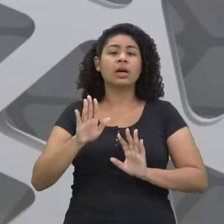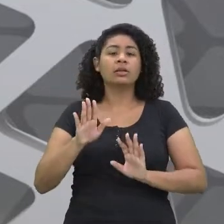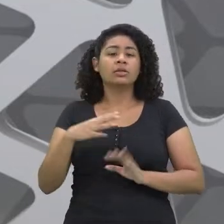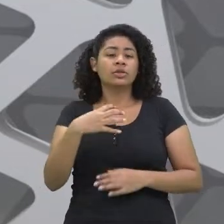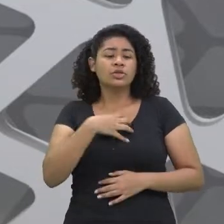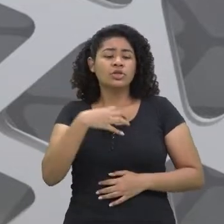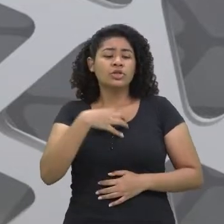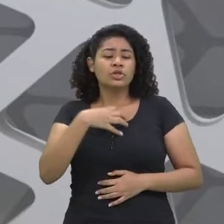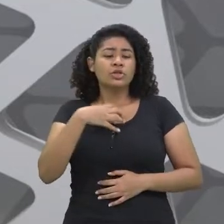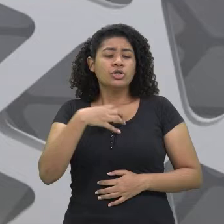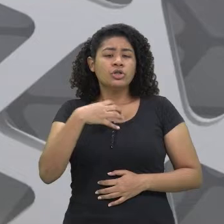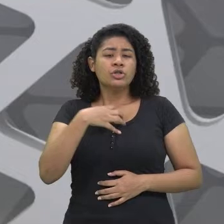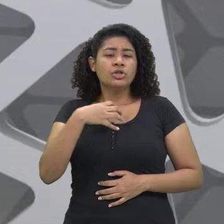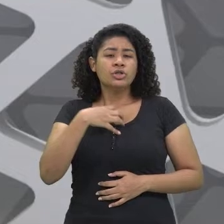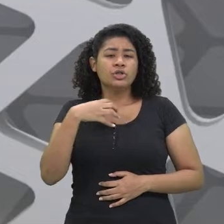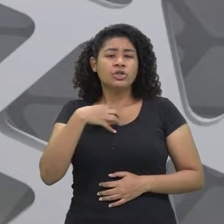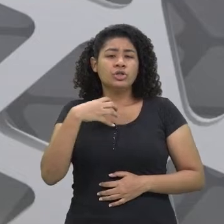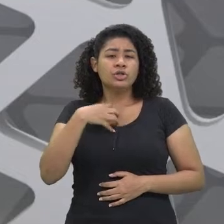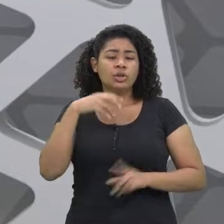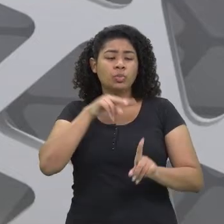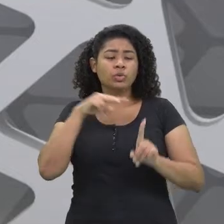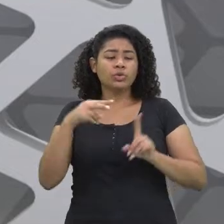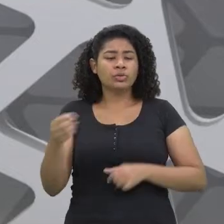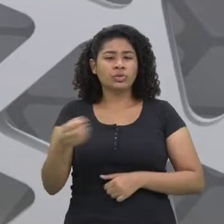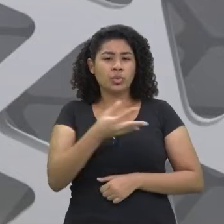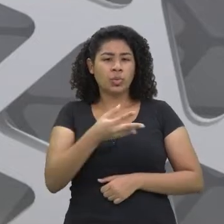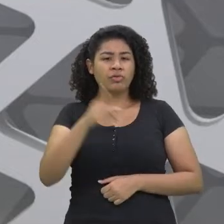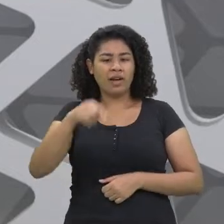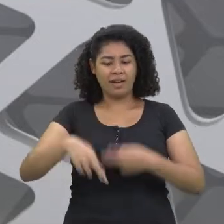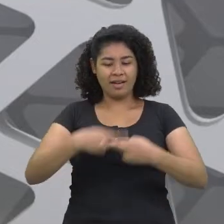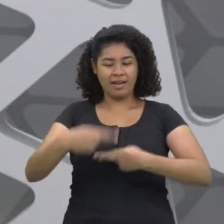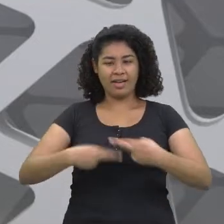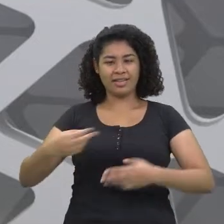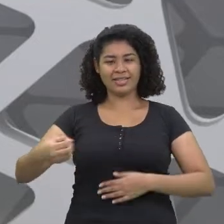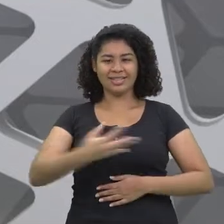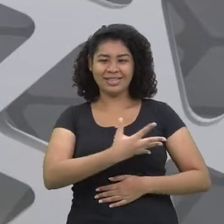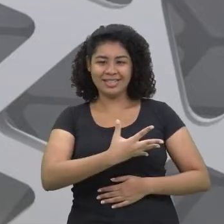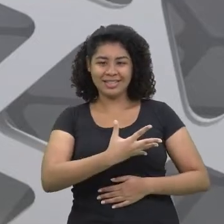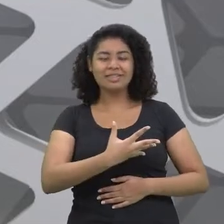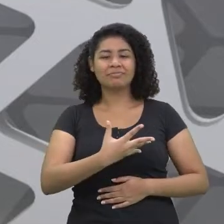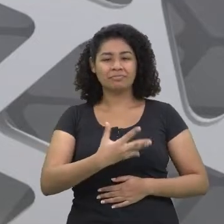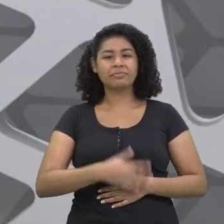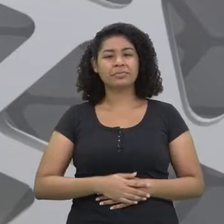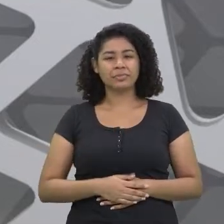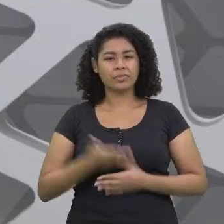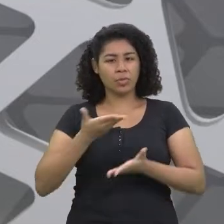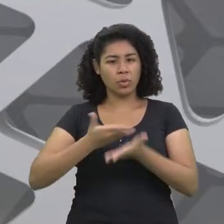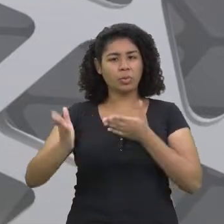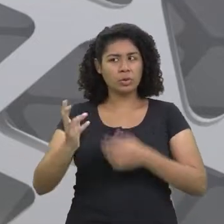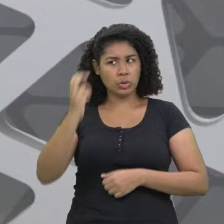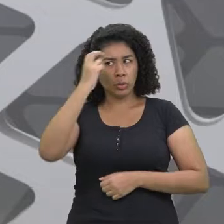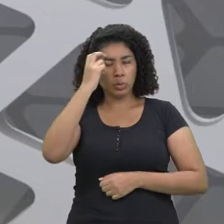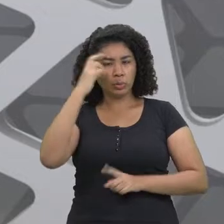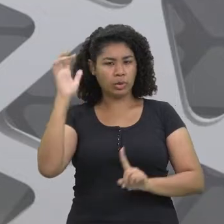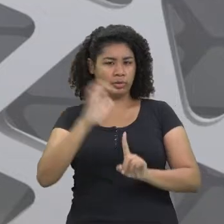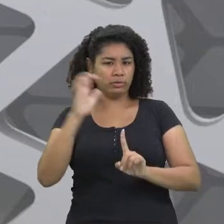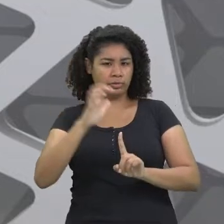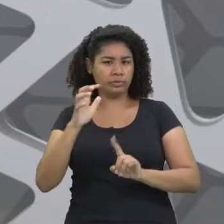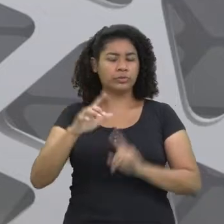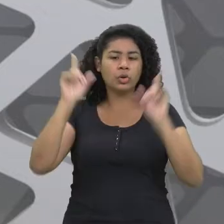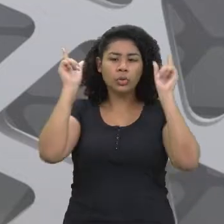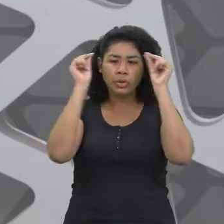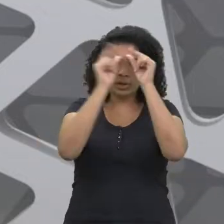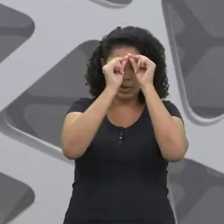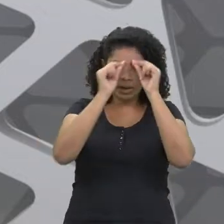de pensar novo, que era o quê? O renascimento, a partir das culturas grega e romana, né? Então,